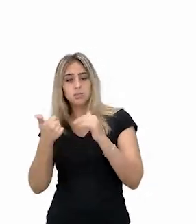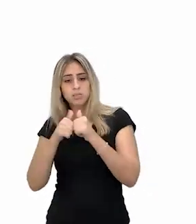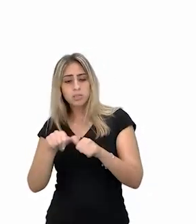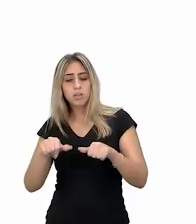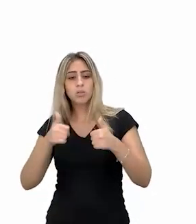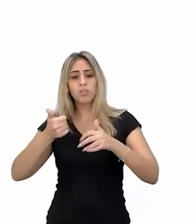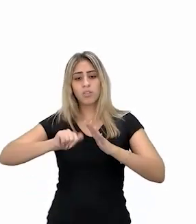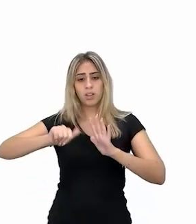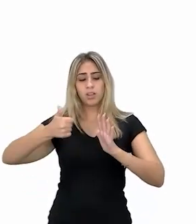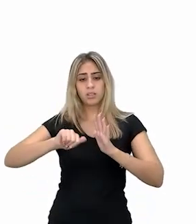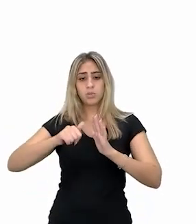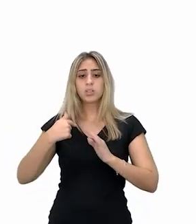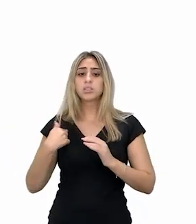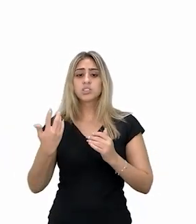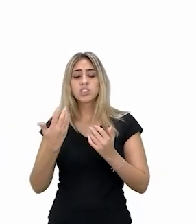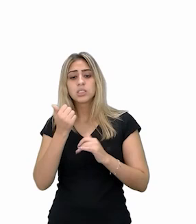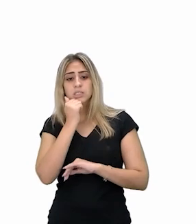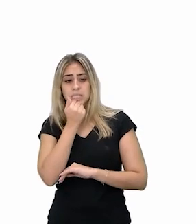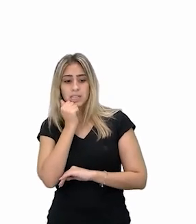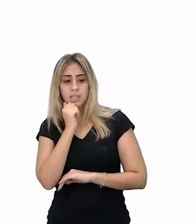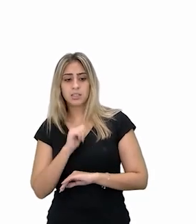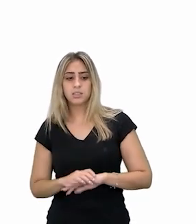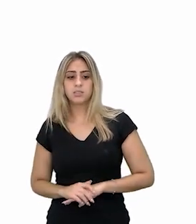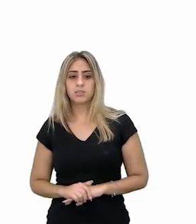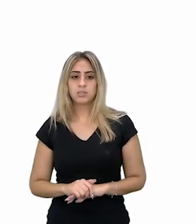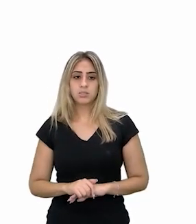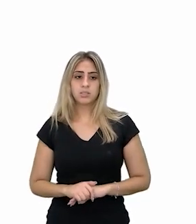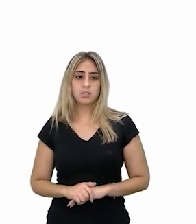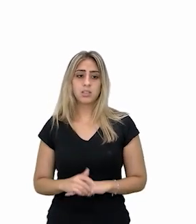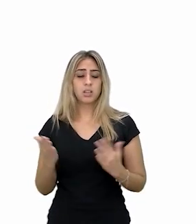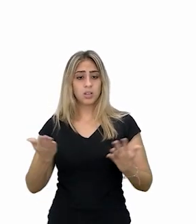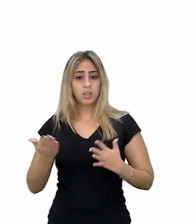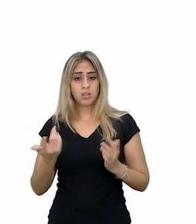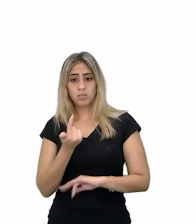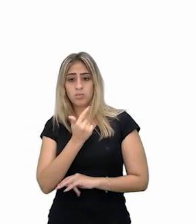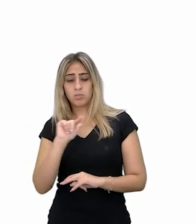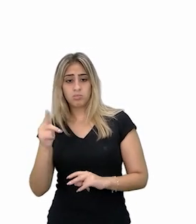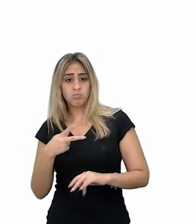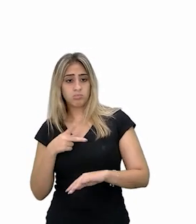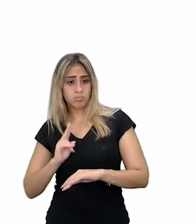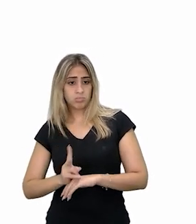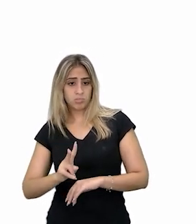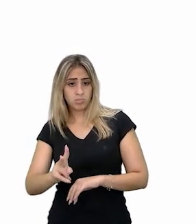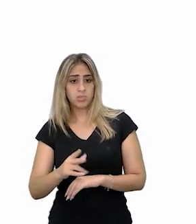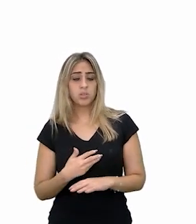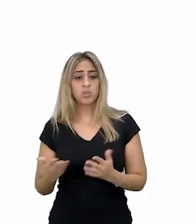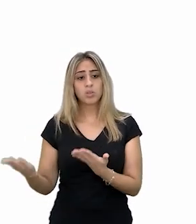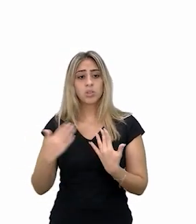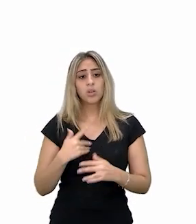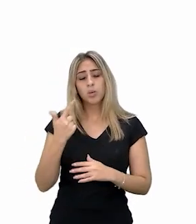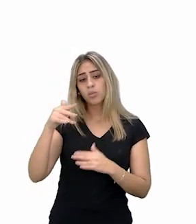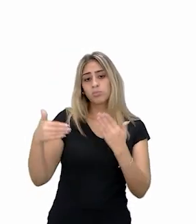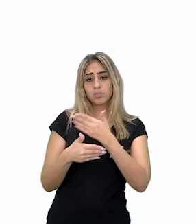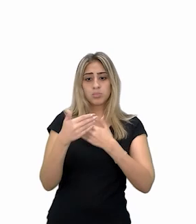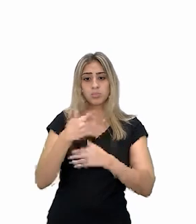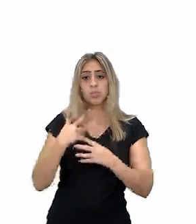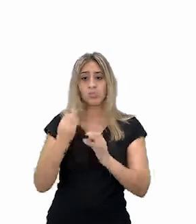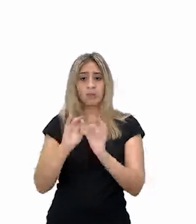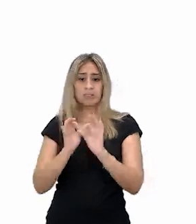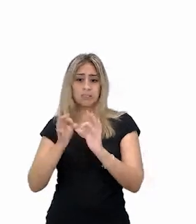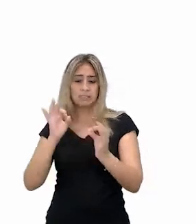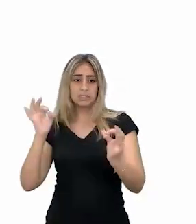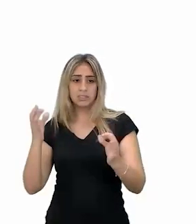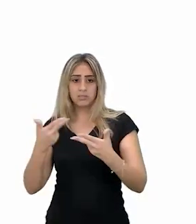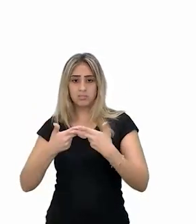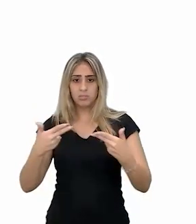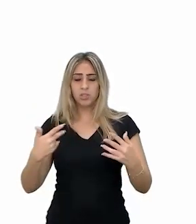avaliações de ciências, tá? E agora, neste outro, continuando, eu só trouxe um segundo slide para não ficar muito